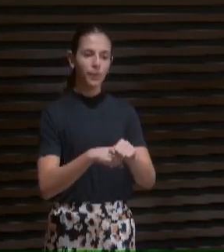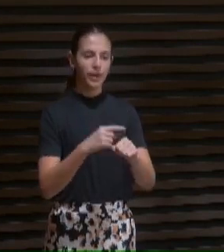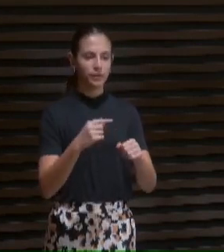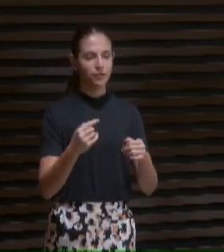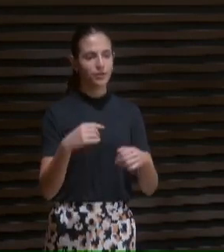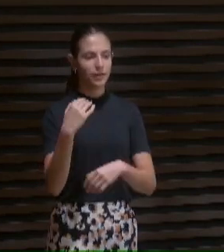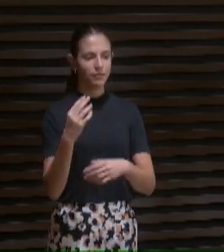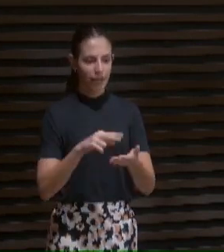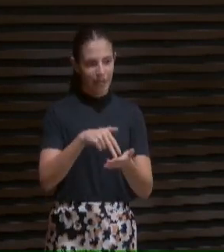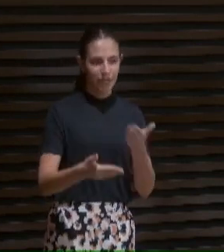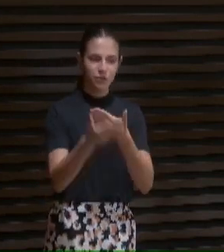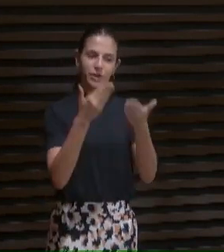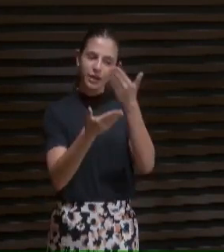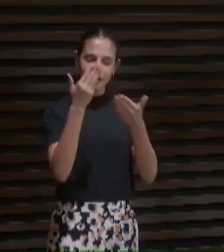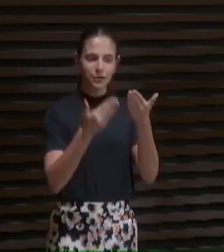enche essa calça com esse homem.